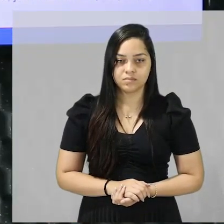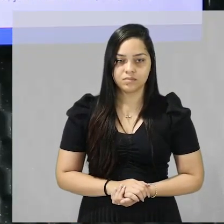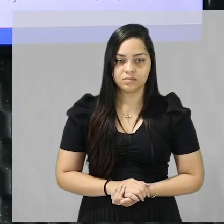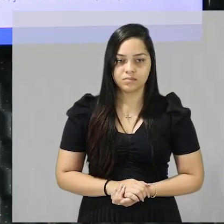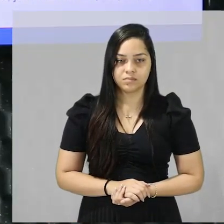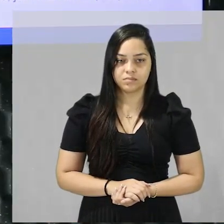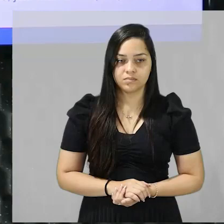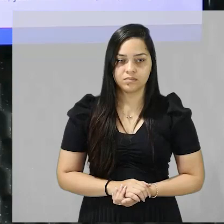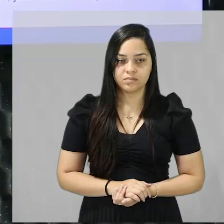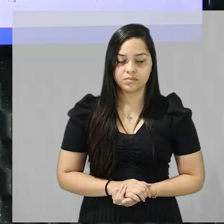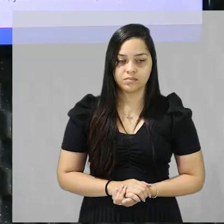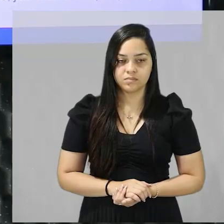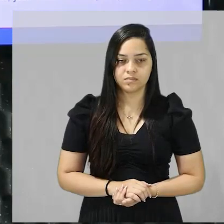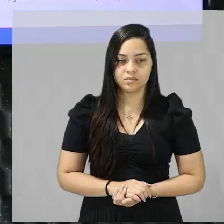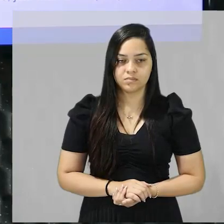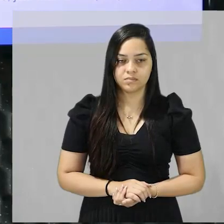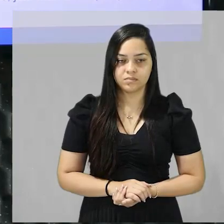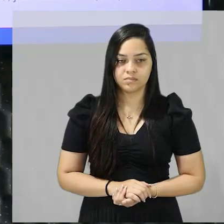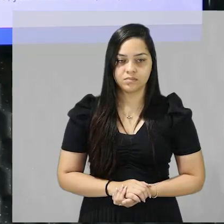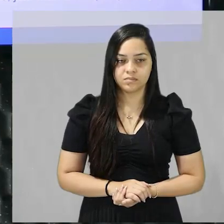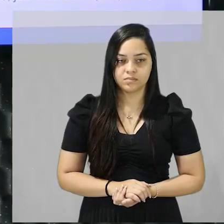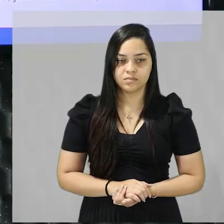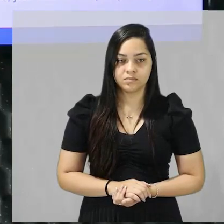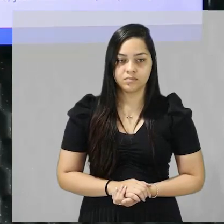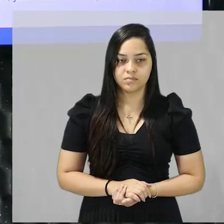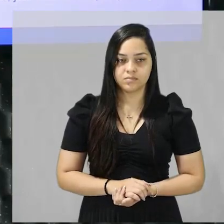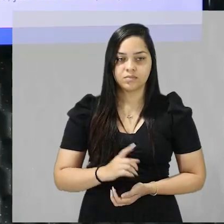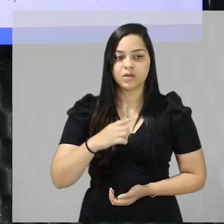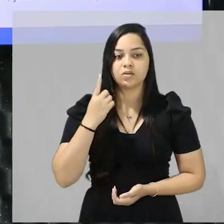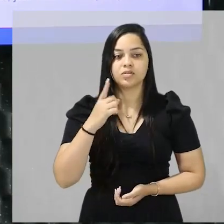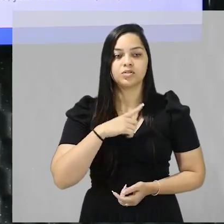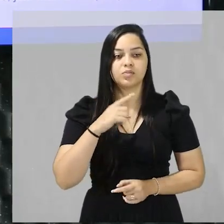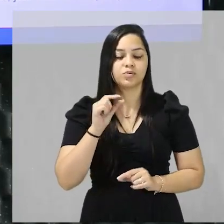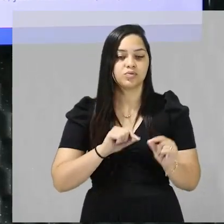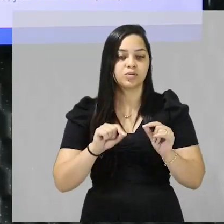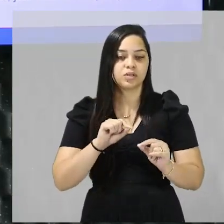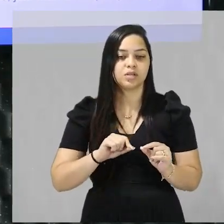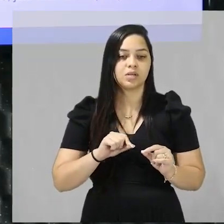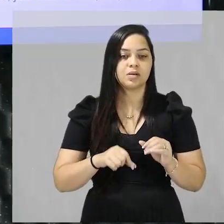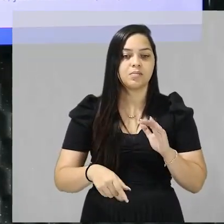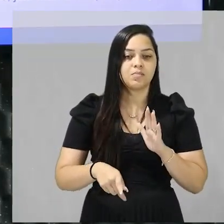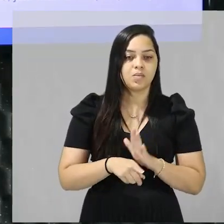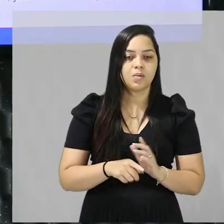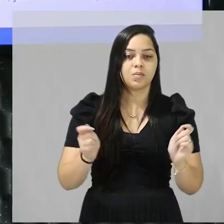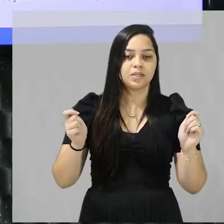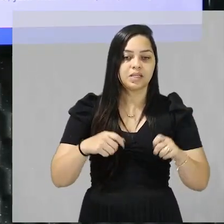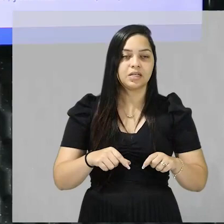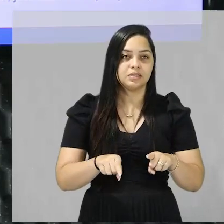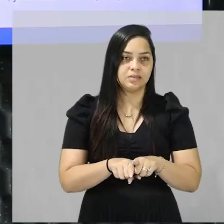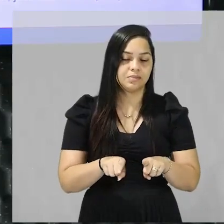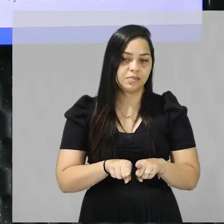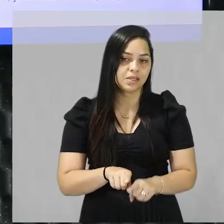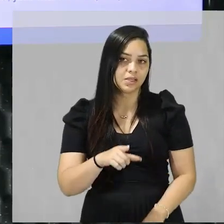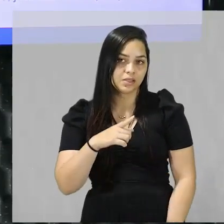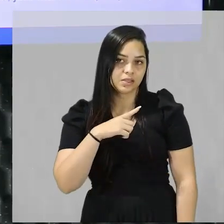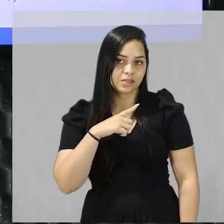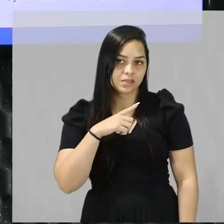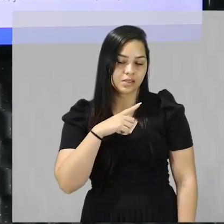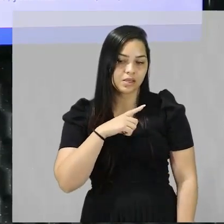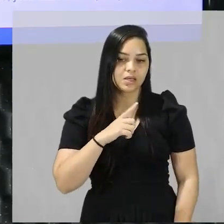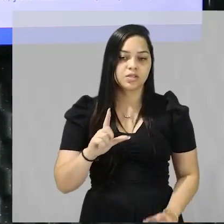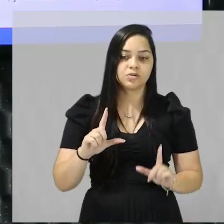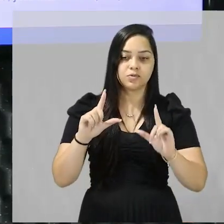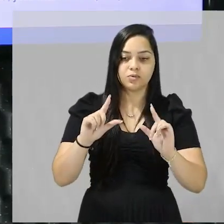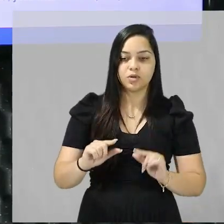cidadãos e reduzem as desigualdades. Então, nós teríamos aqui o Estado com esta possibilidade, com esta prerrogativa,